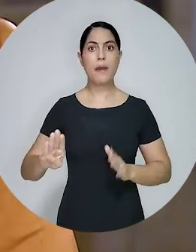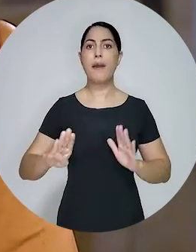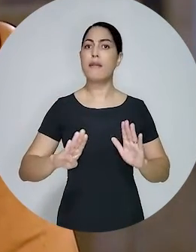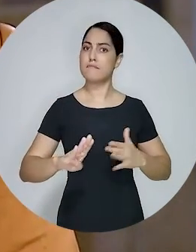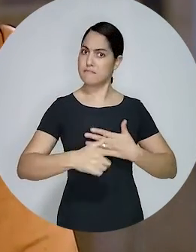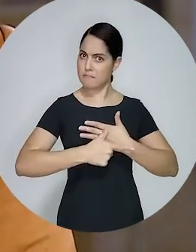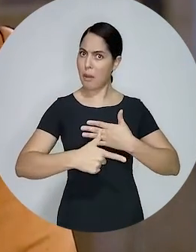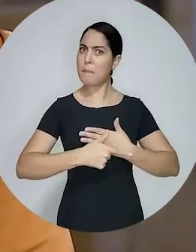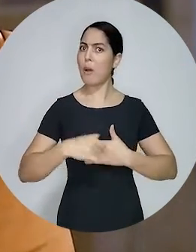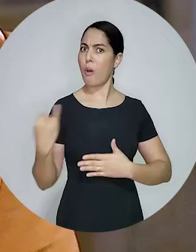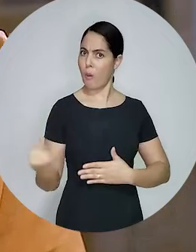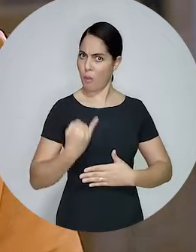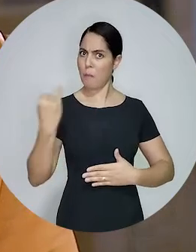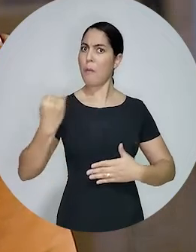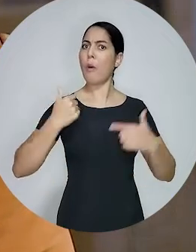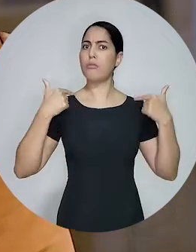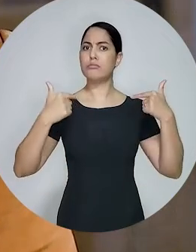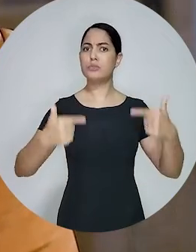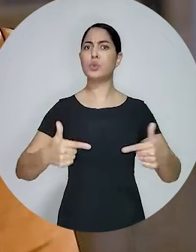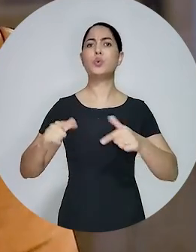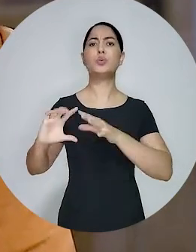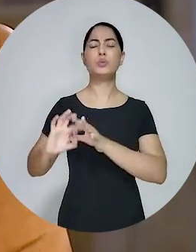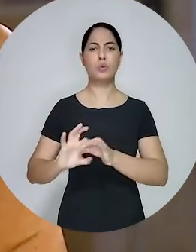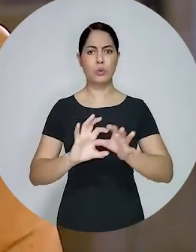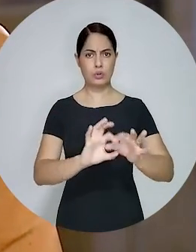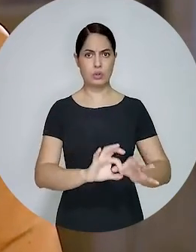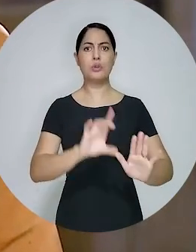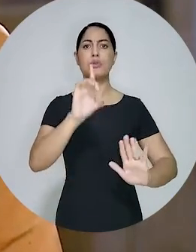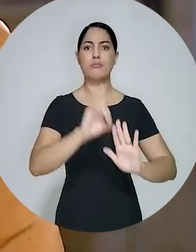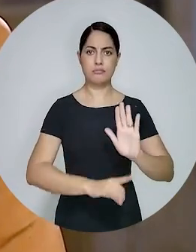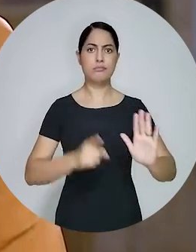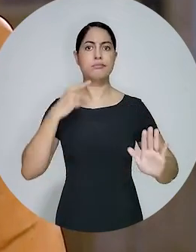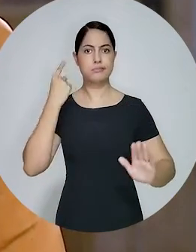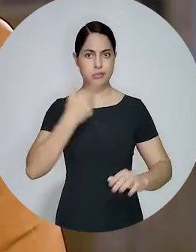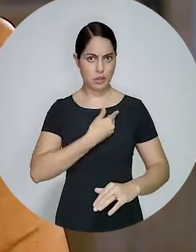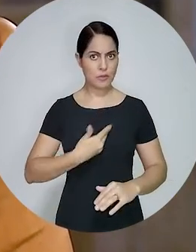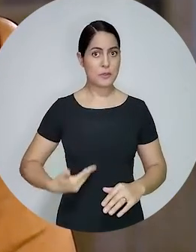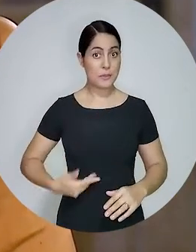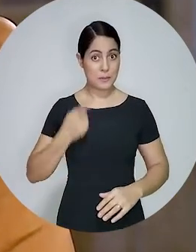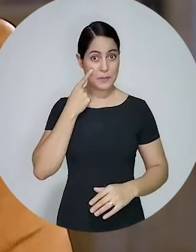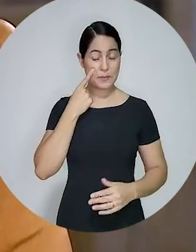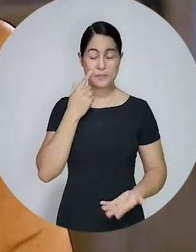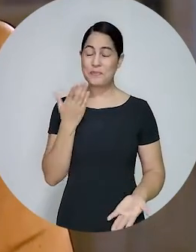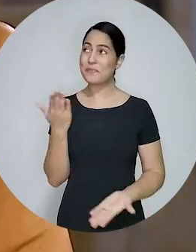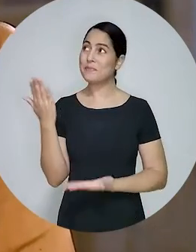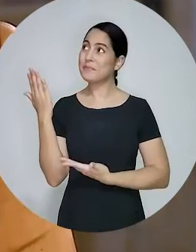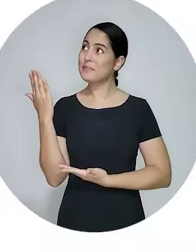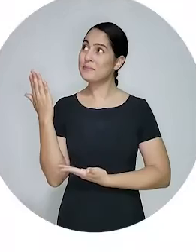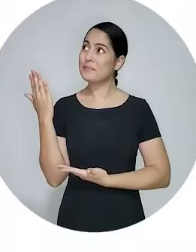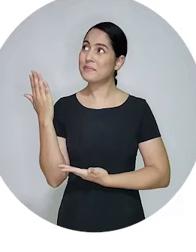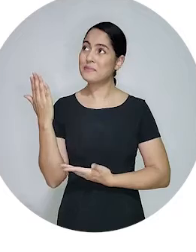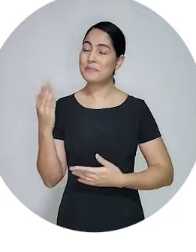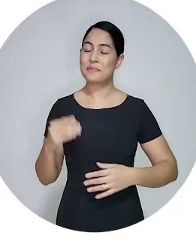tem cumprido importante papel na defesa das prerrogativas da advocacia pública. Acompanhe.